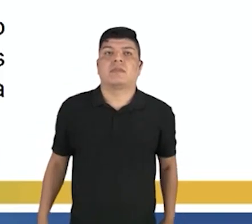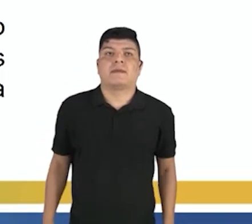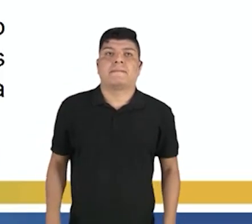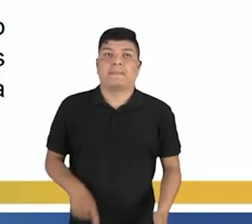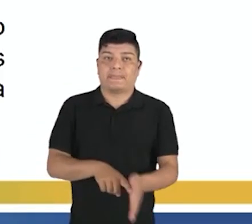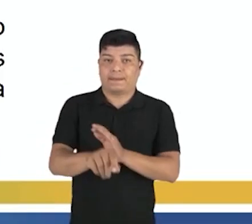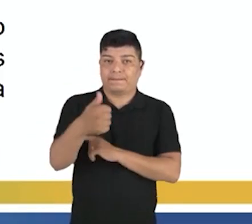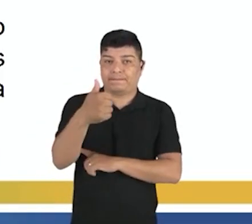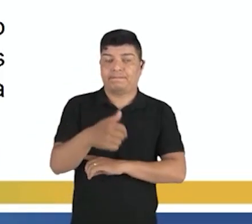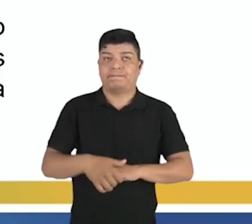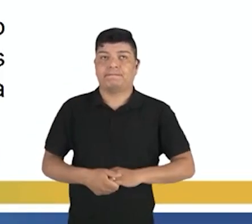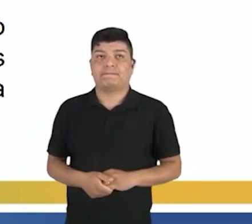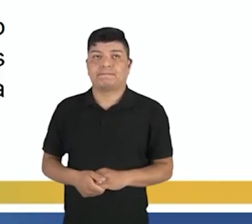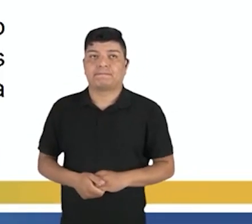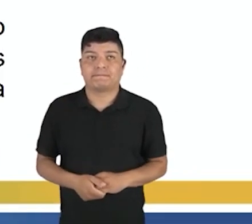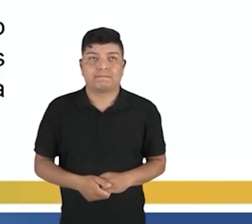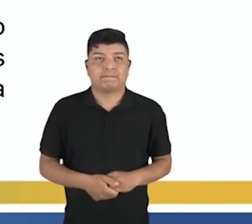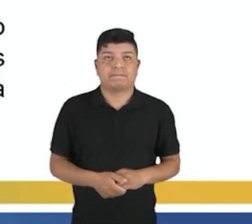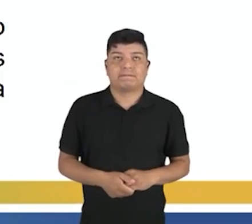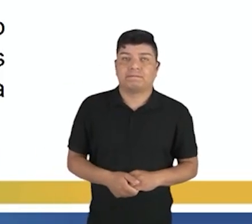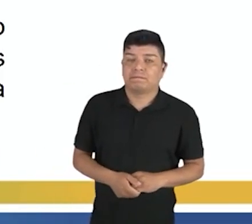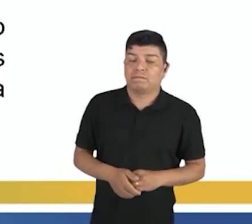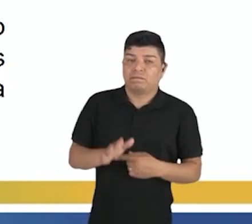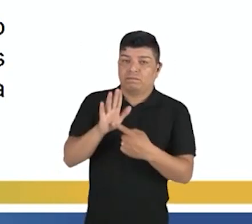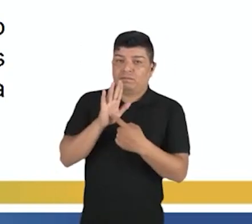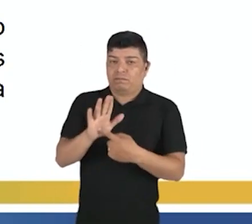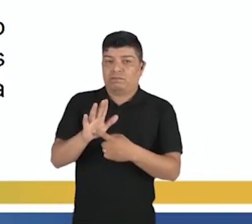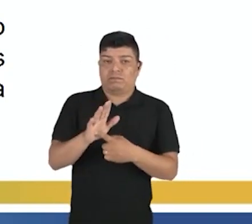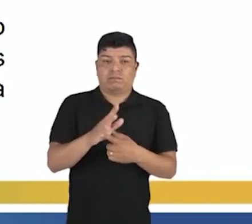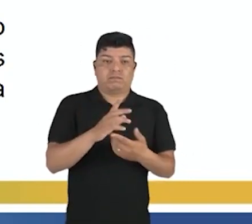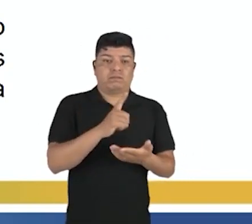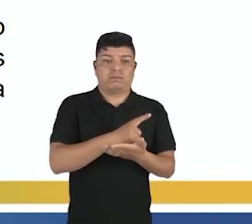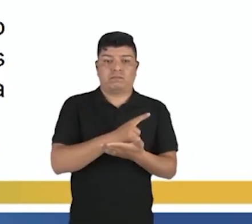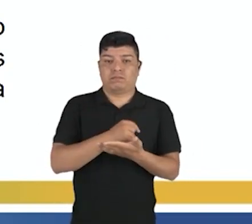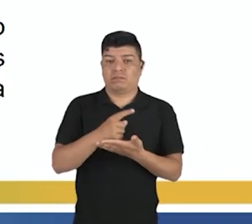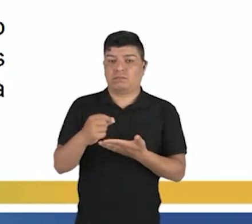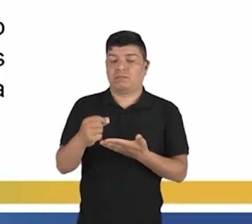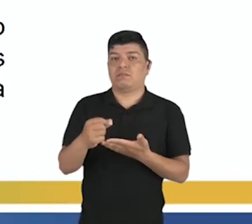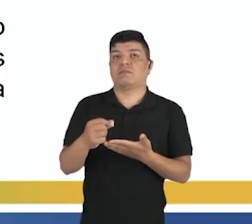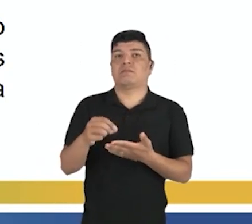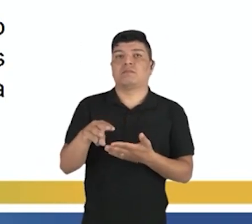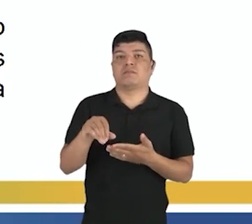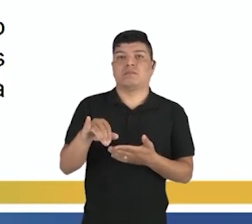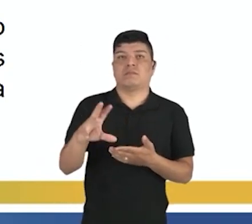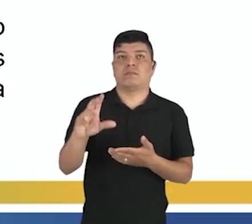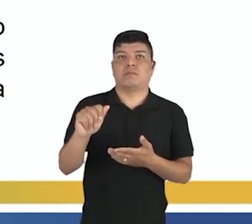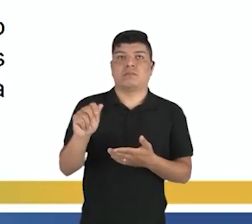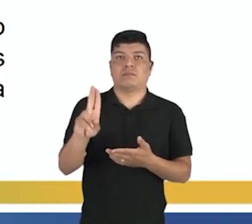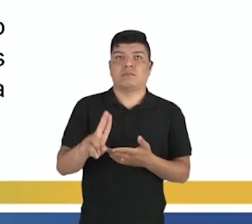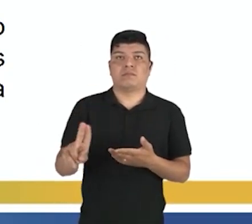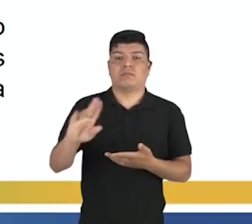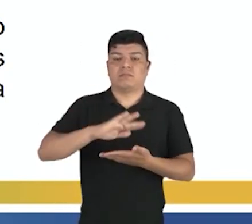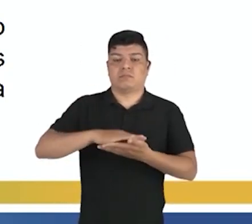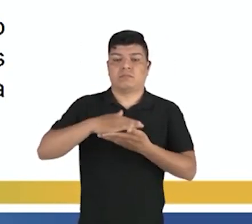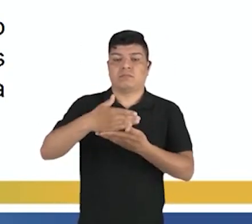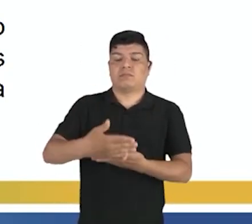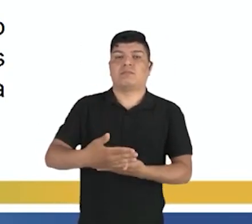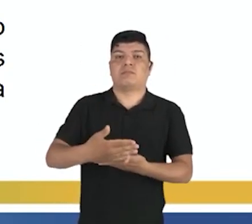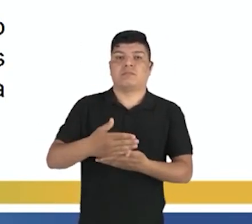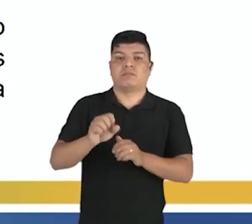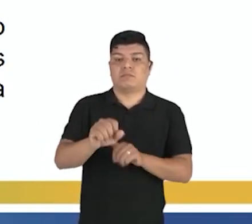questão. A questão aborda um fragmento de um artigo de Mônica Fantin sobre o uso de tablets no